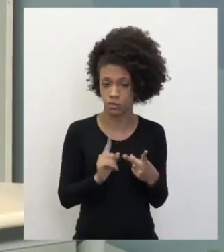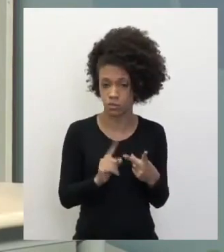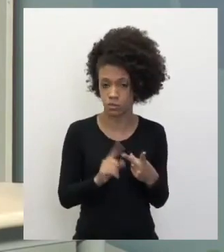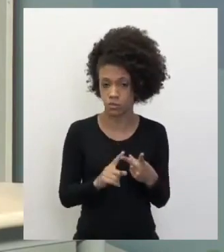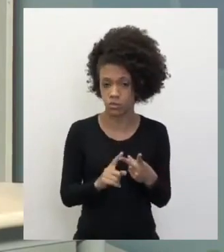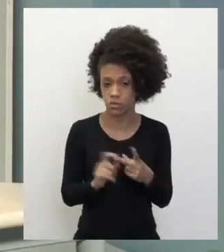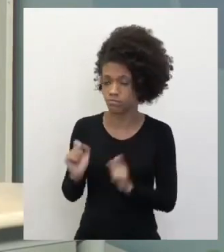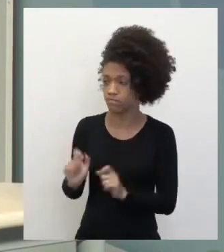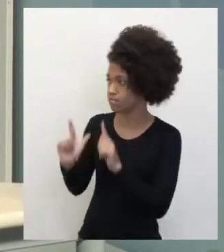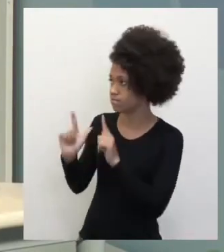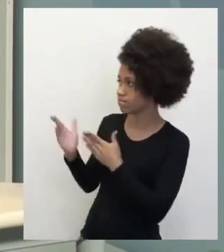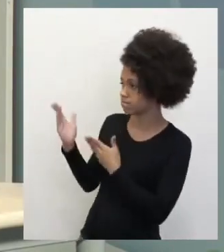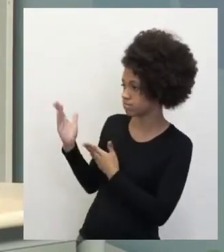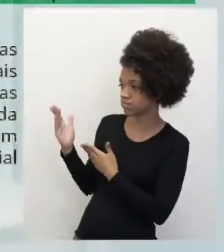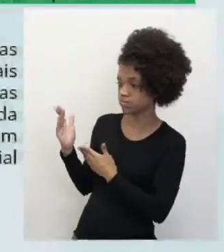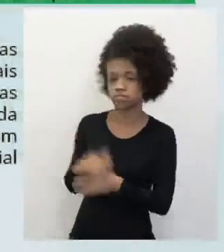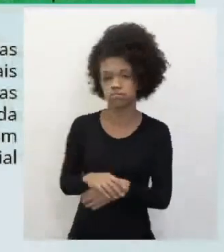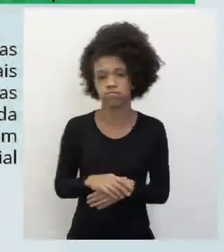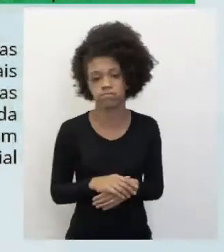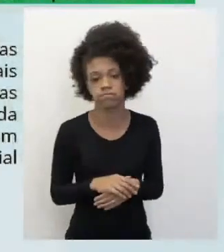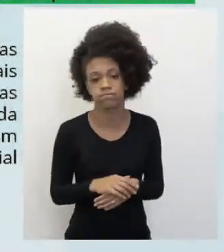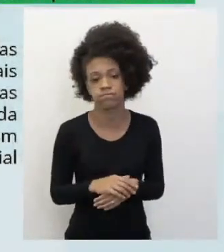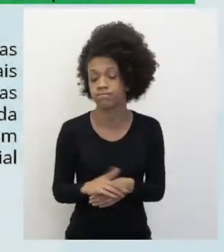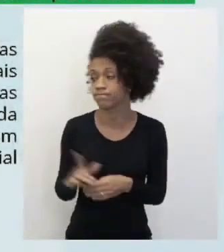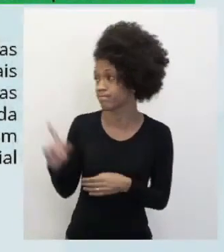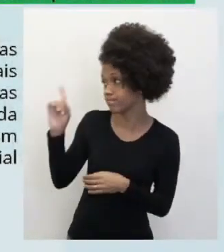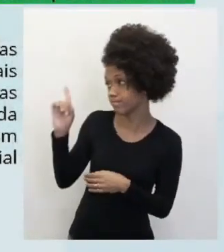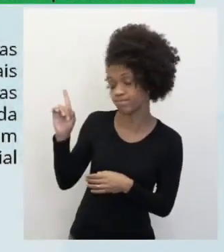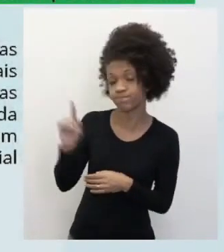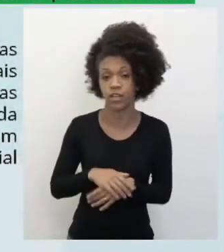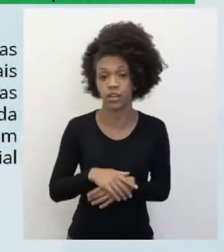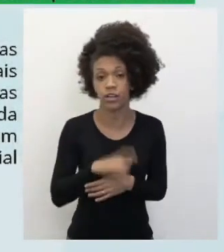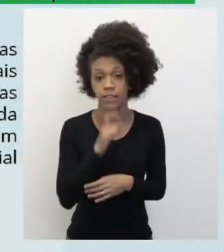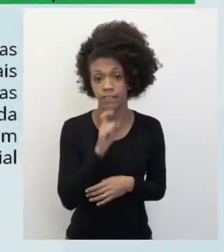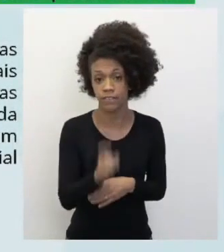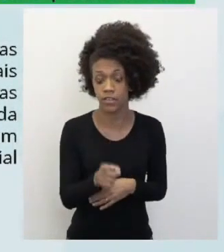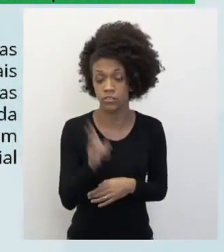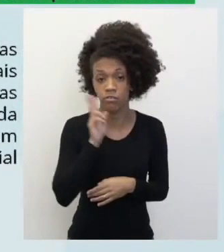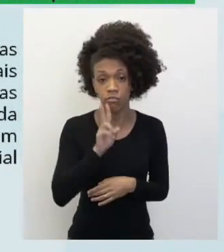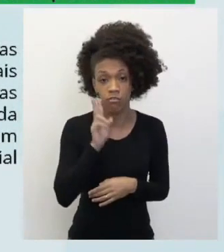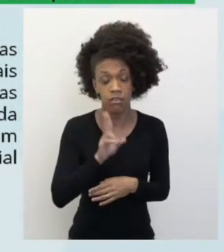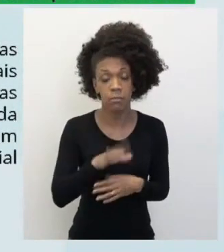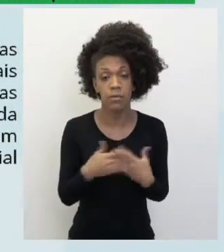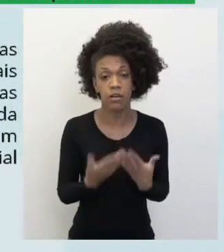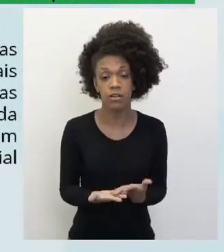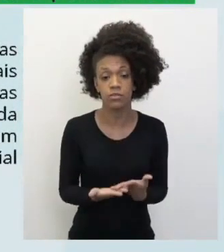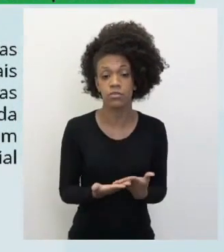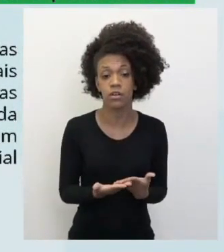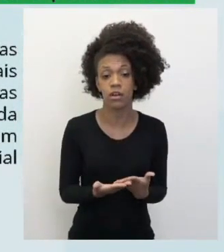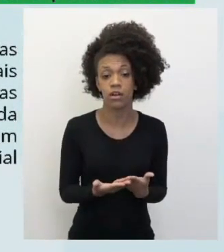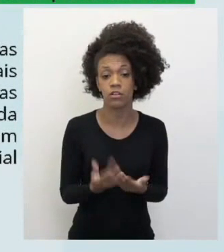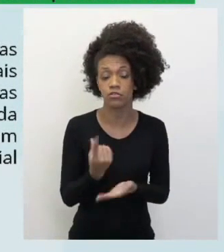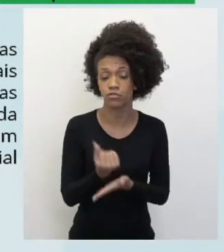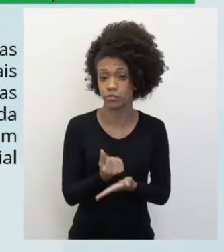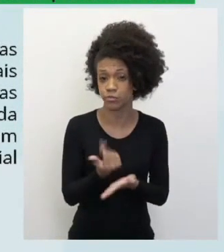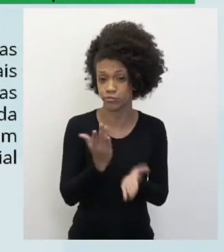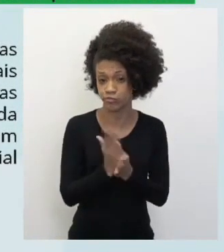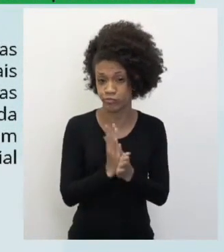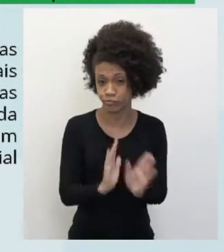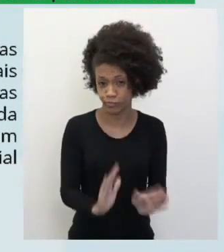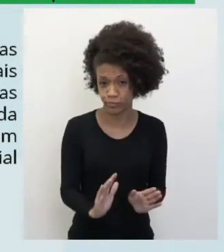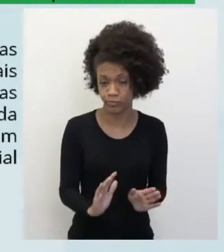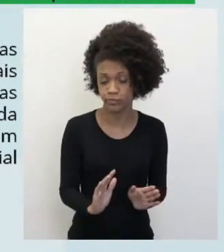para a nossa correção, é o que está em verde. Eu vi que muitos estudantes lembraram da questão da escassez de moedas, né?